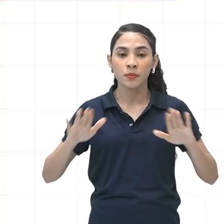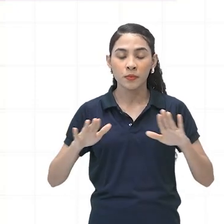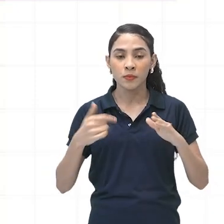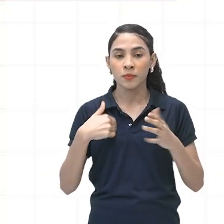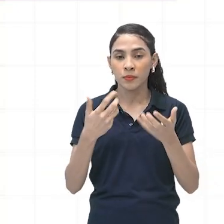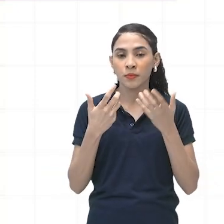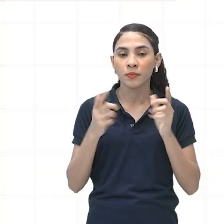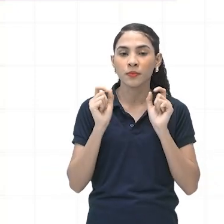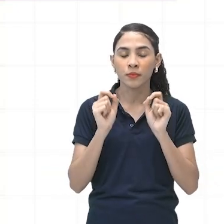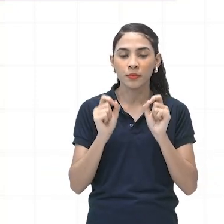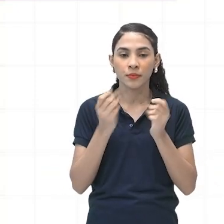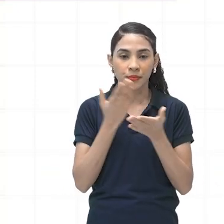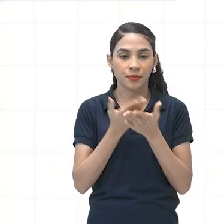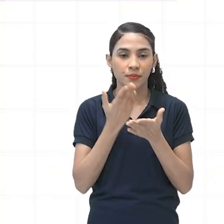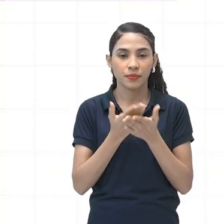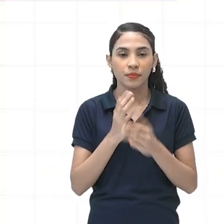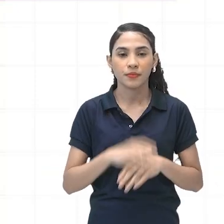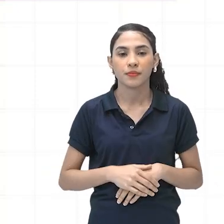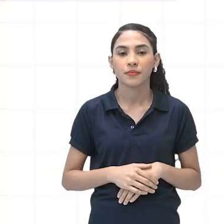eu quero